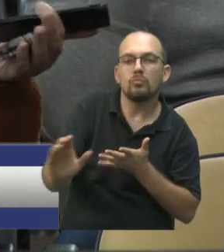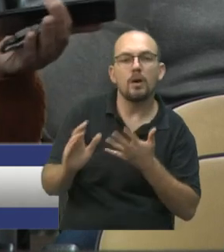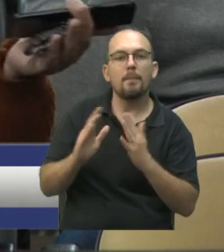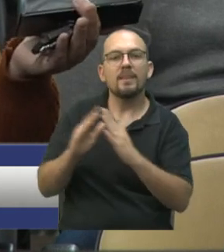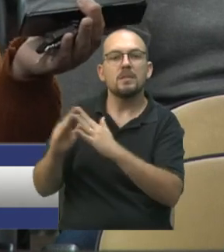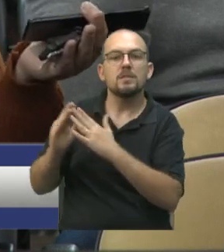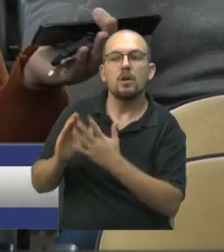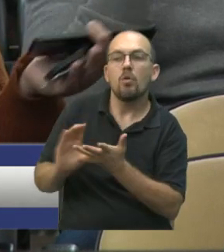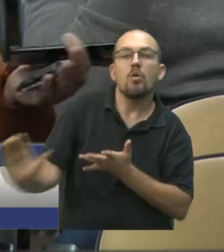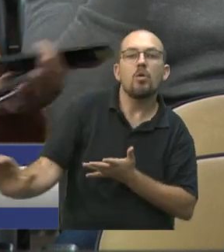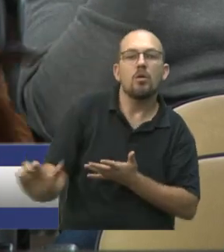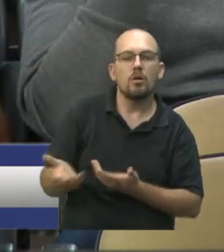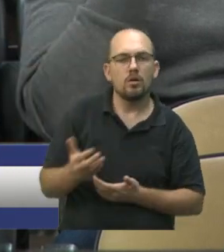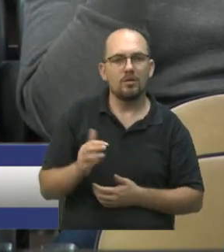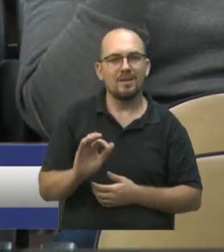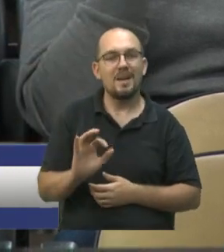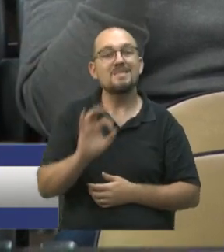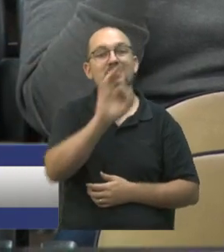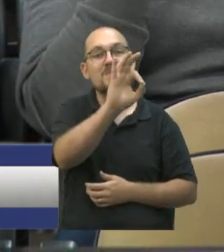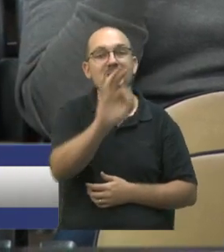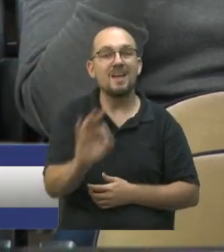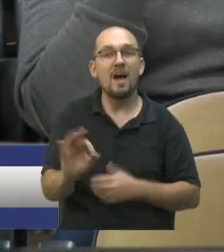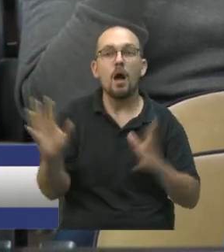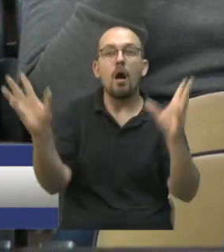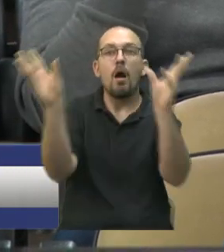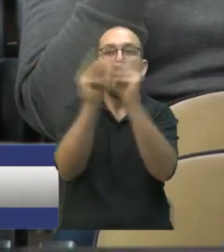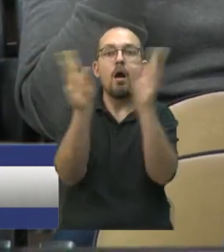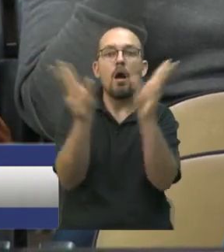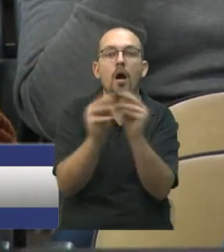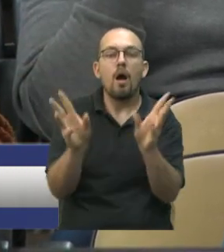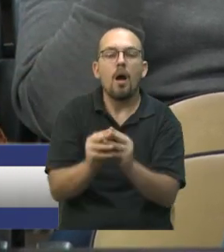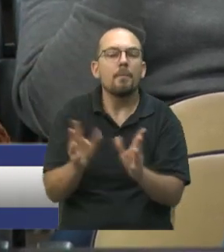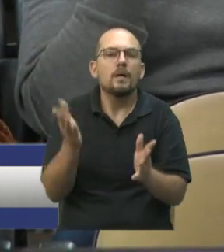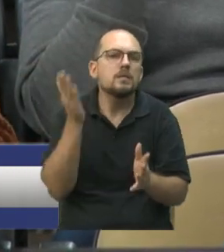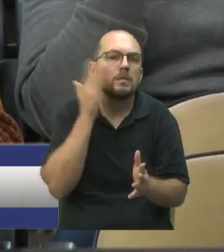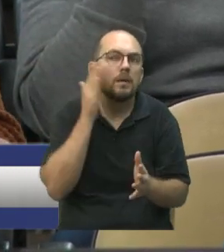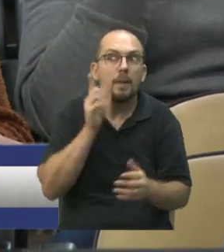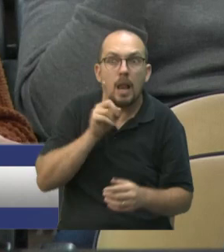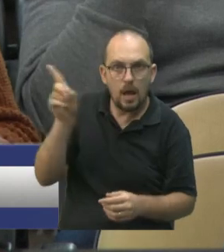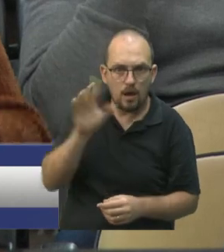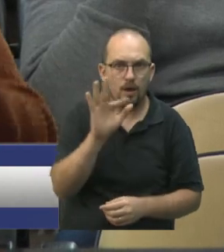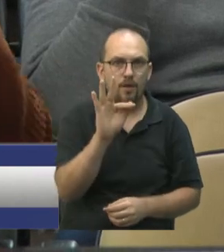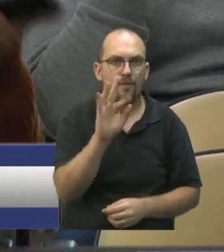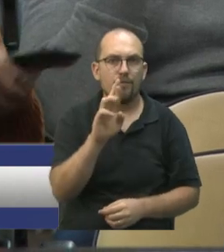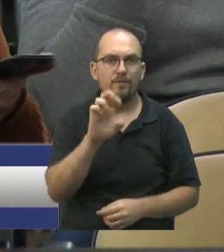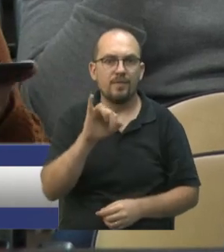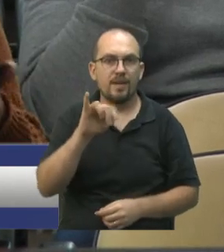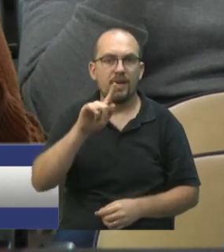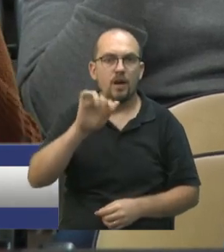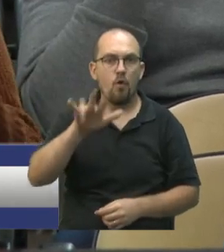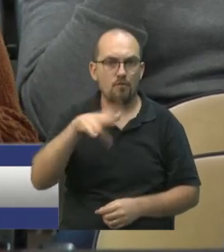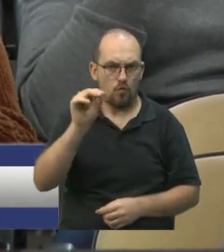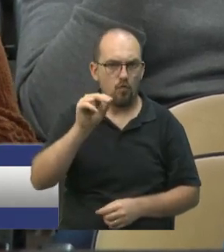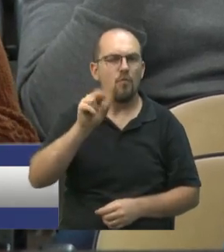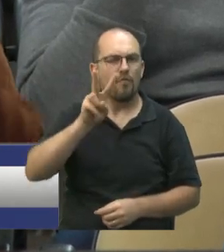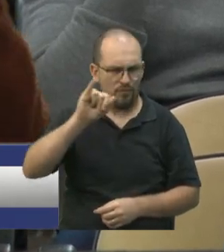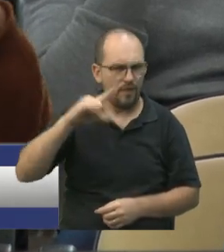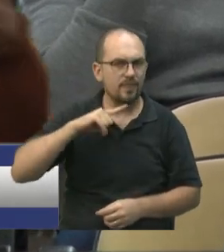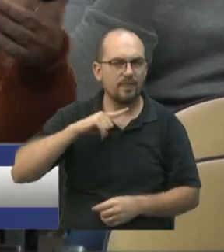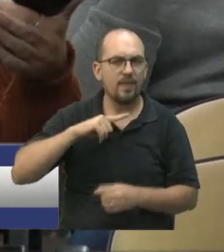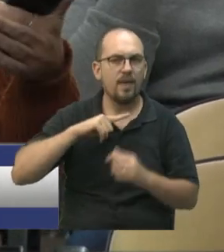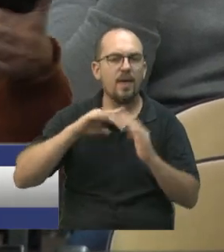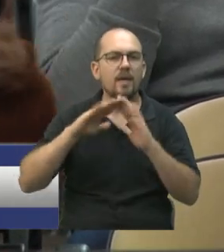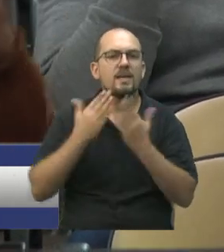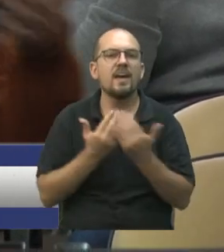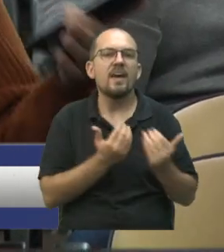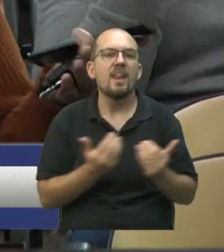percentuais, a gente quer saber se tem previsão de creche para o pessoal do Frei Galvão. A gente quer saber onde